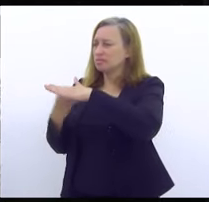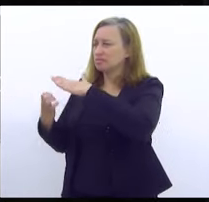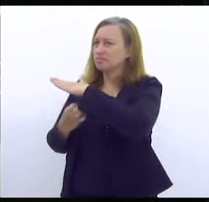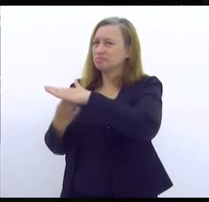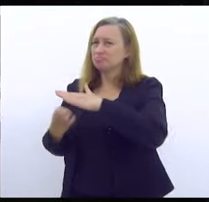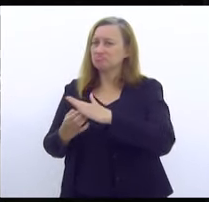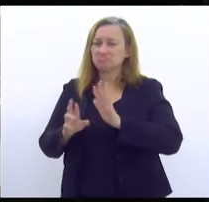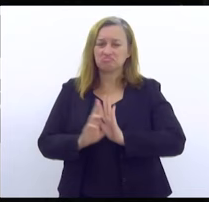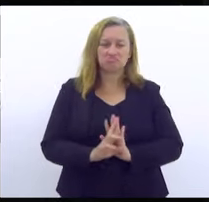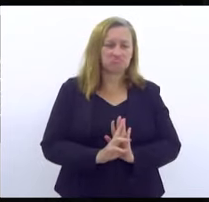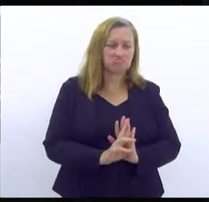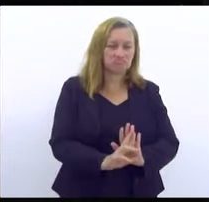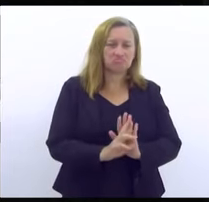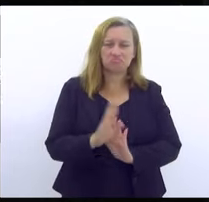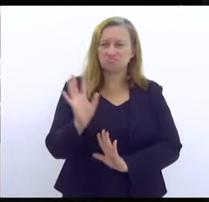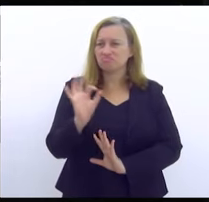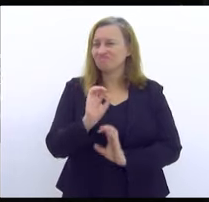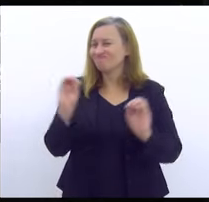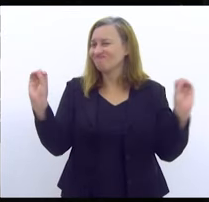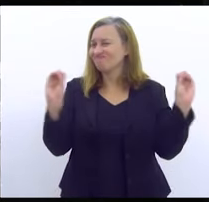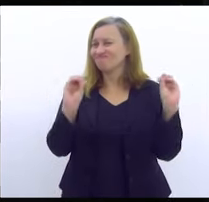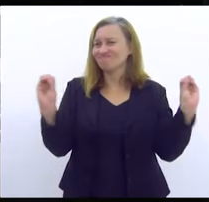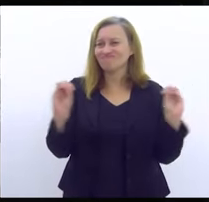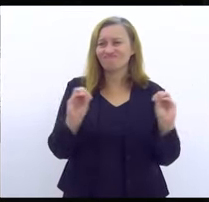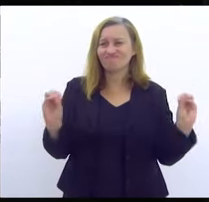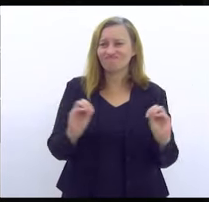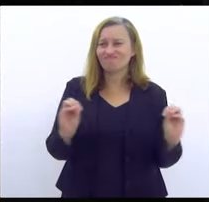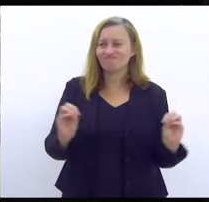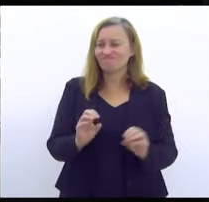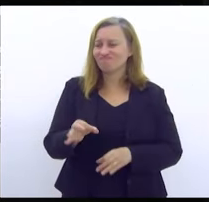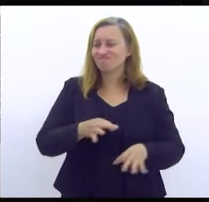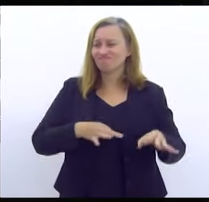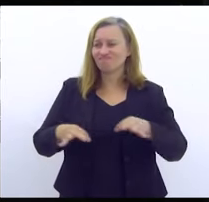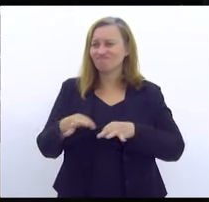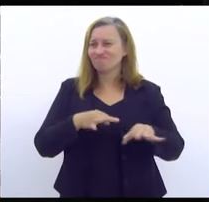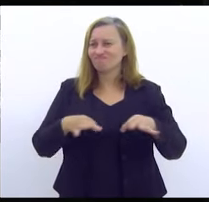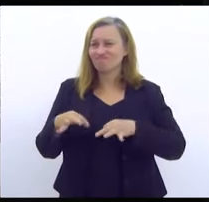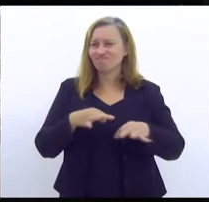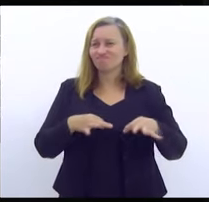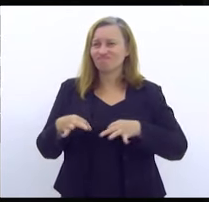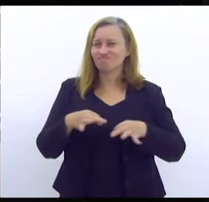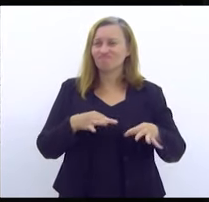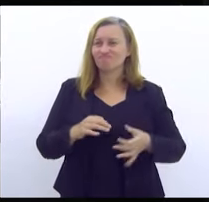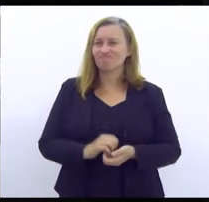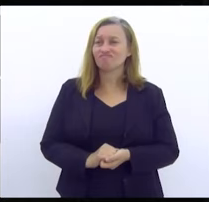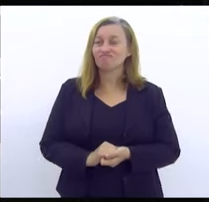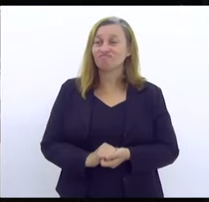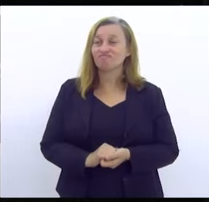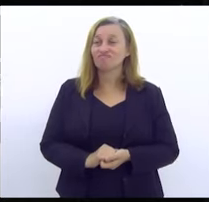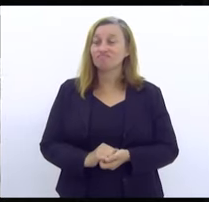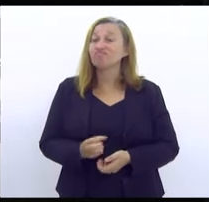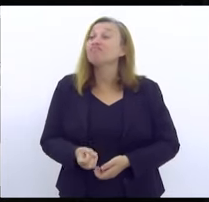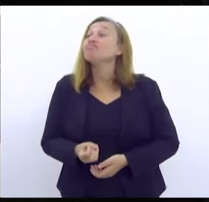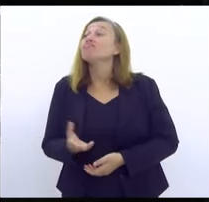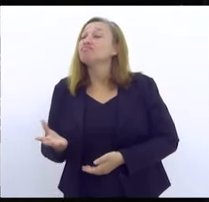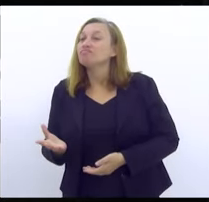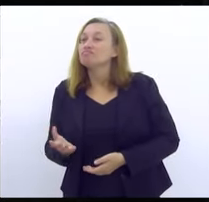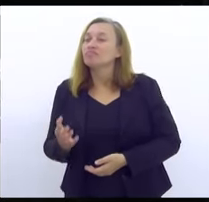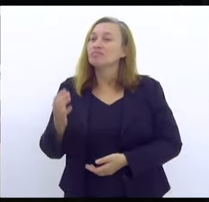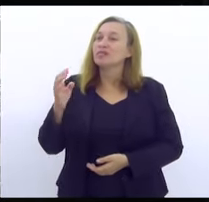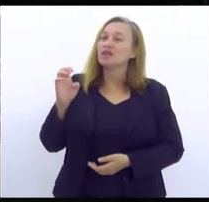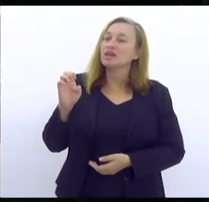não apresentou um plano de expansão e de investimentos. Enquanto isso, a Enel